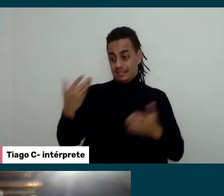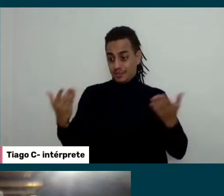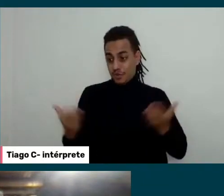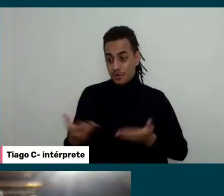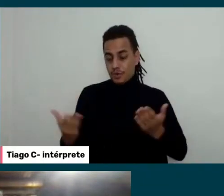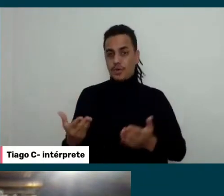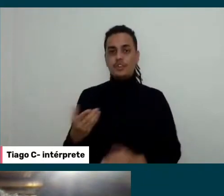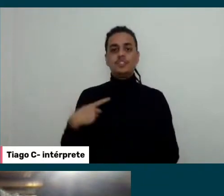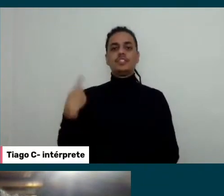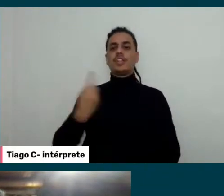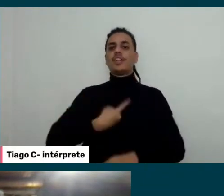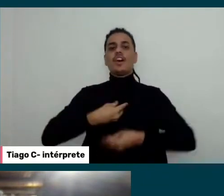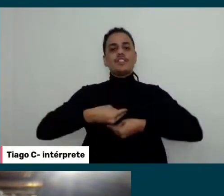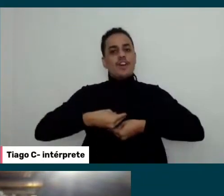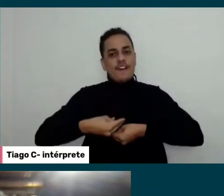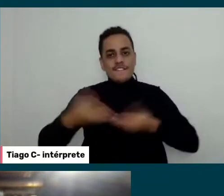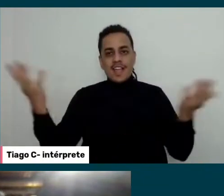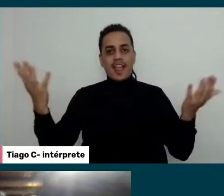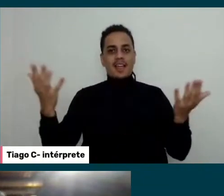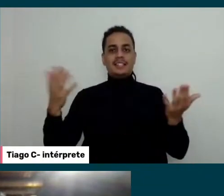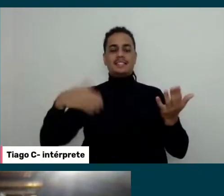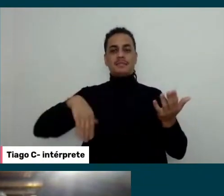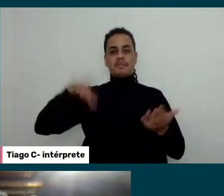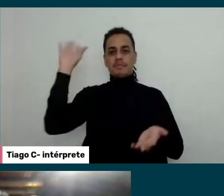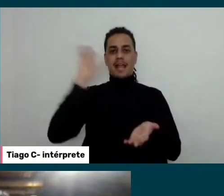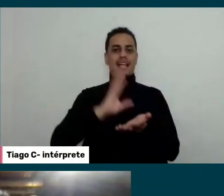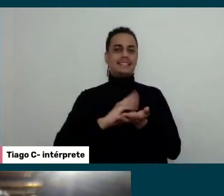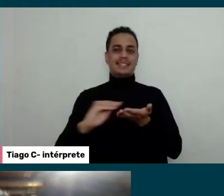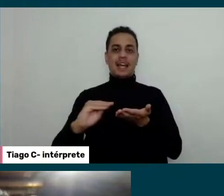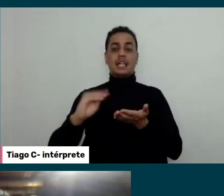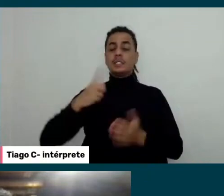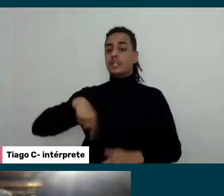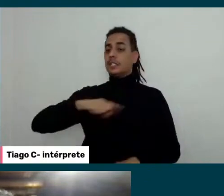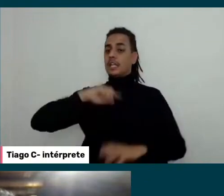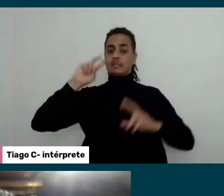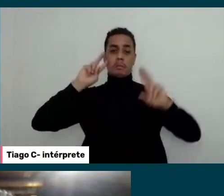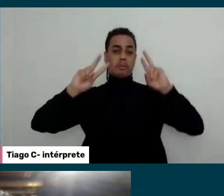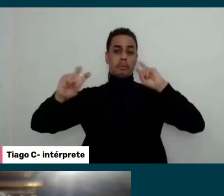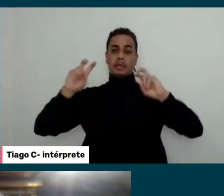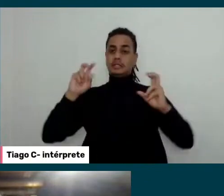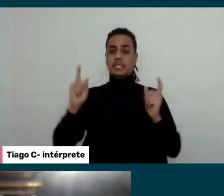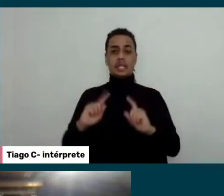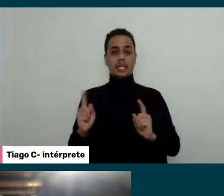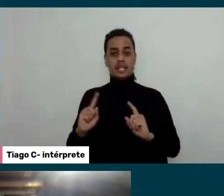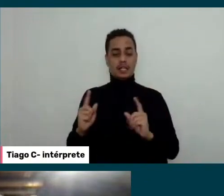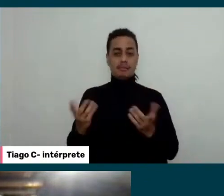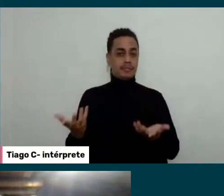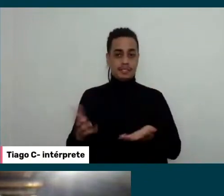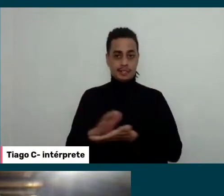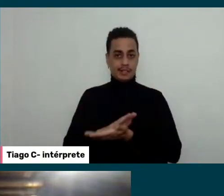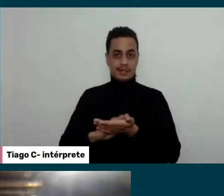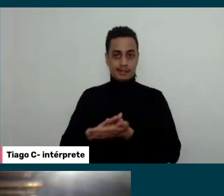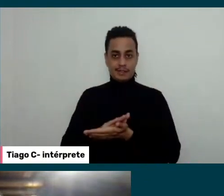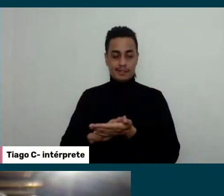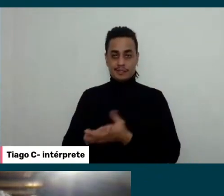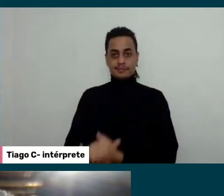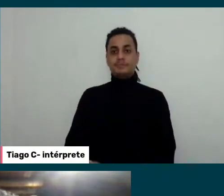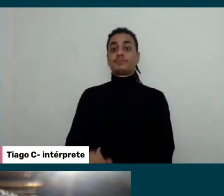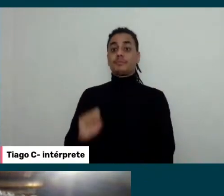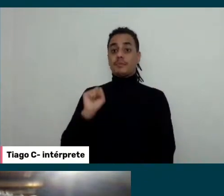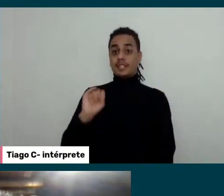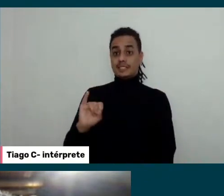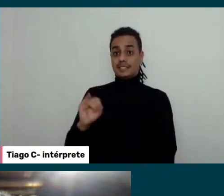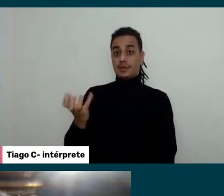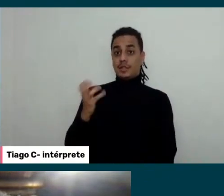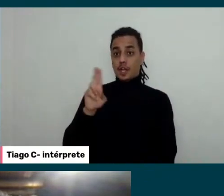está fornecendo estes e mais dados sem nem perceber, né? Então, por exemplo, se eu quero usar um aplicativo